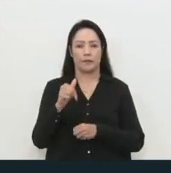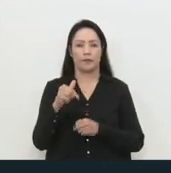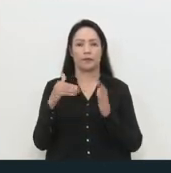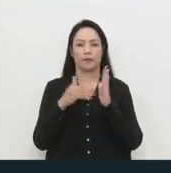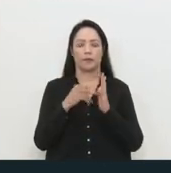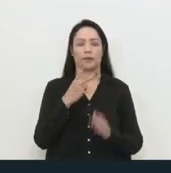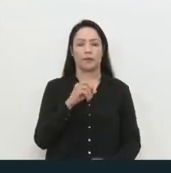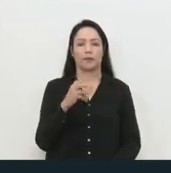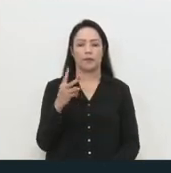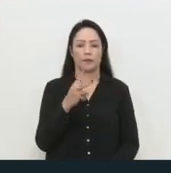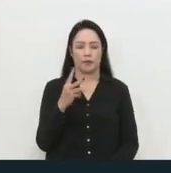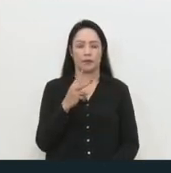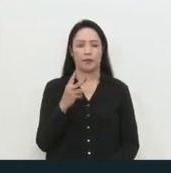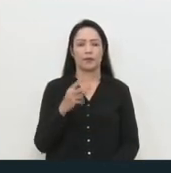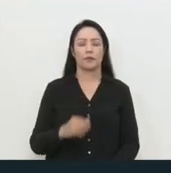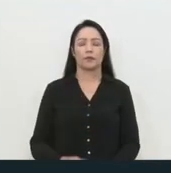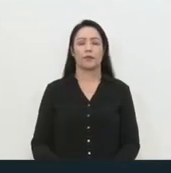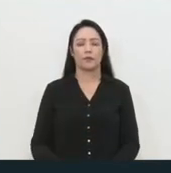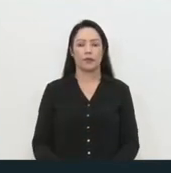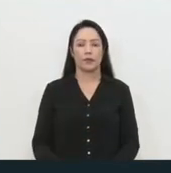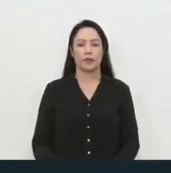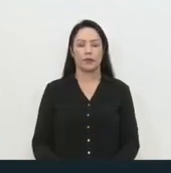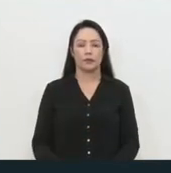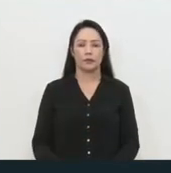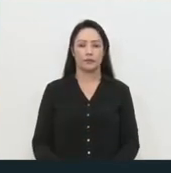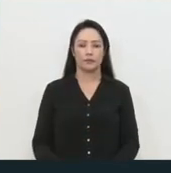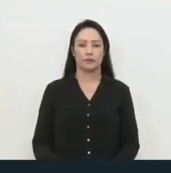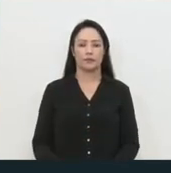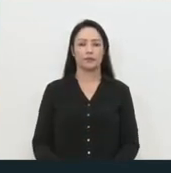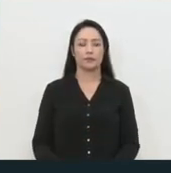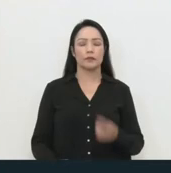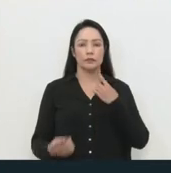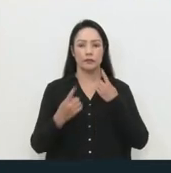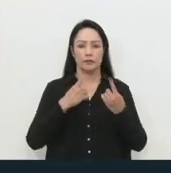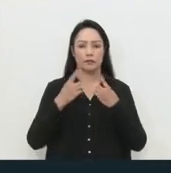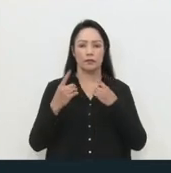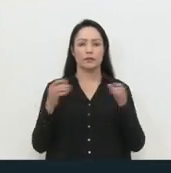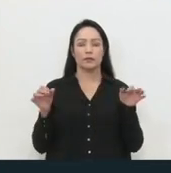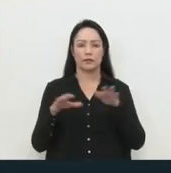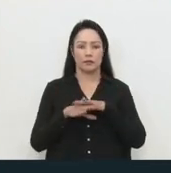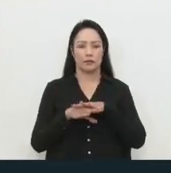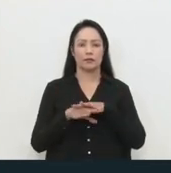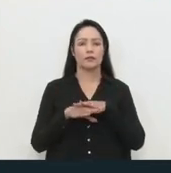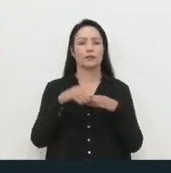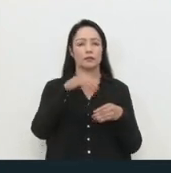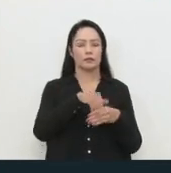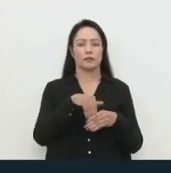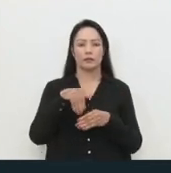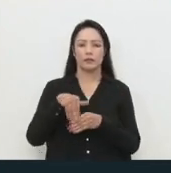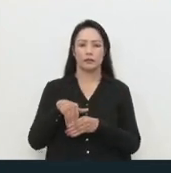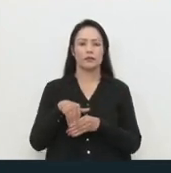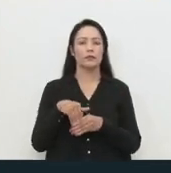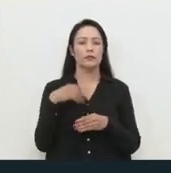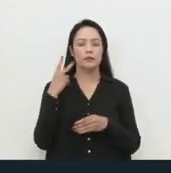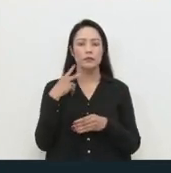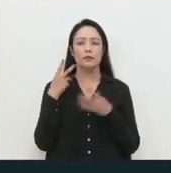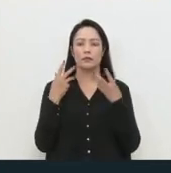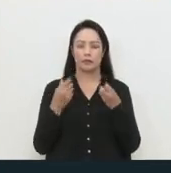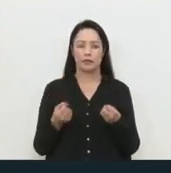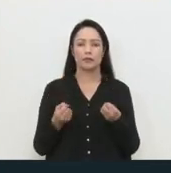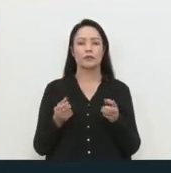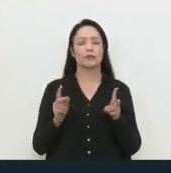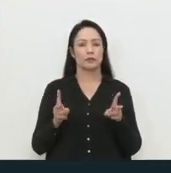autor Vereador Edmilson sucesso em discussão encerrada a discussão em votação os vereadores favoráveis